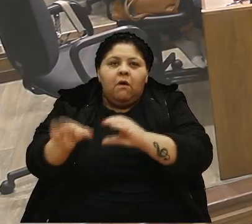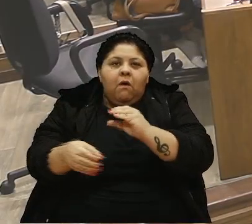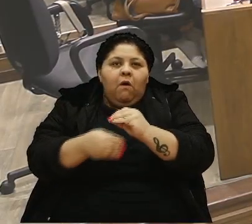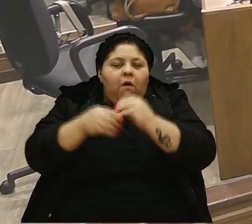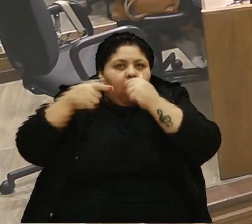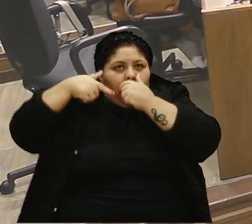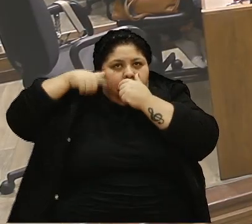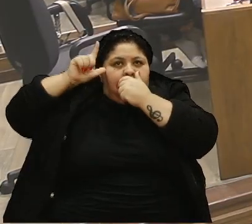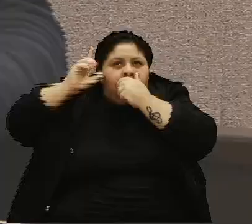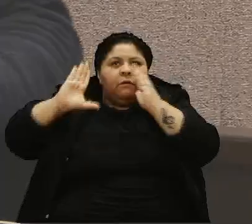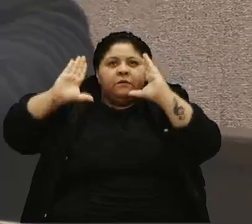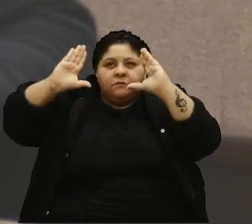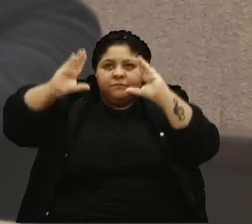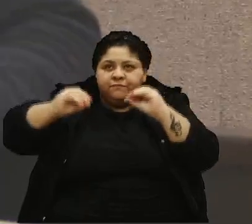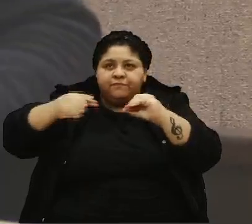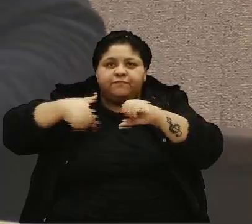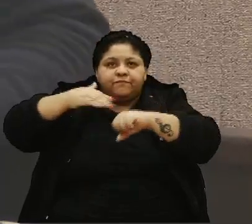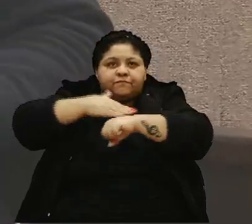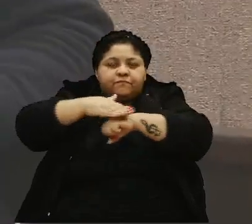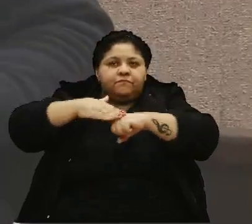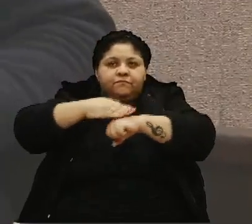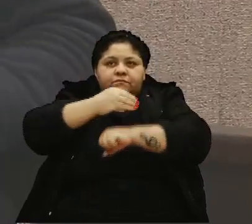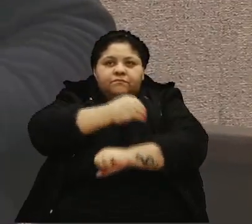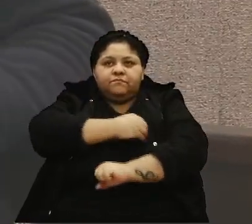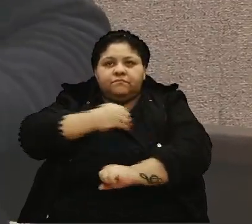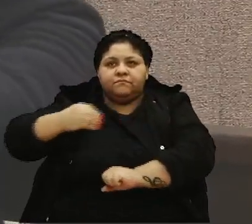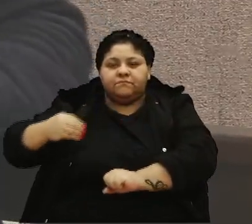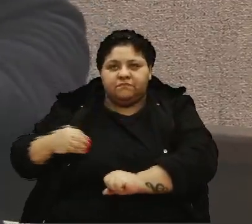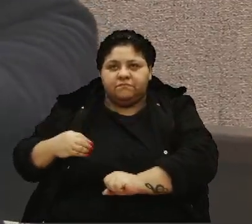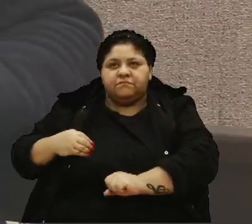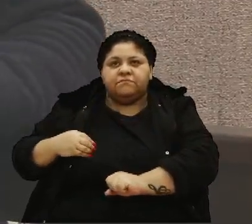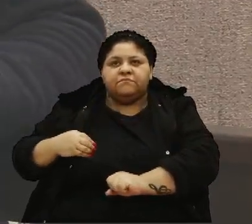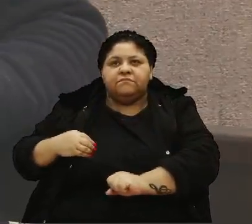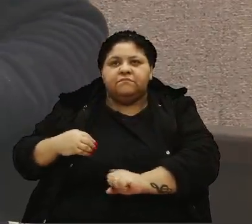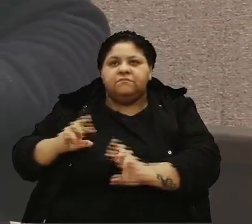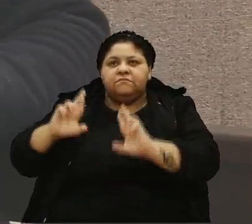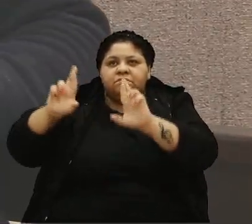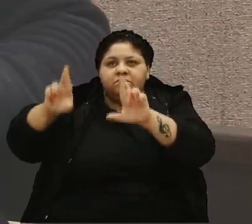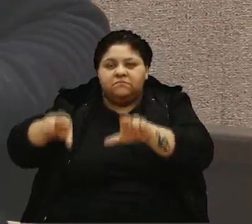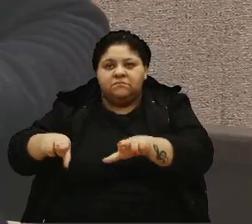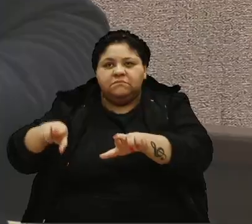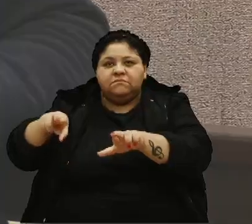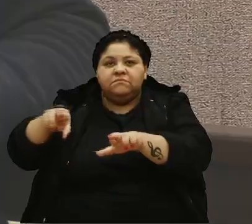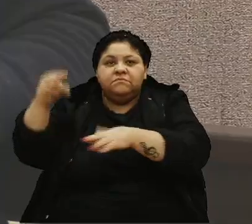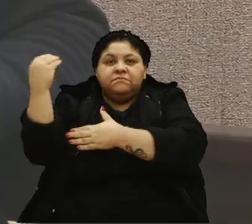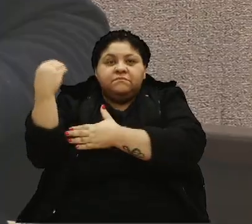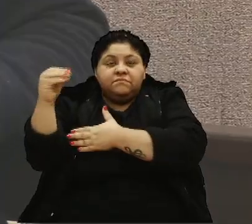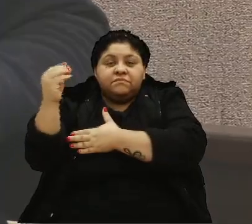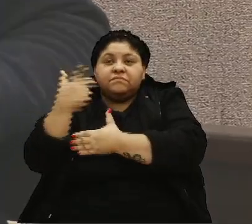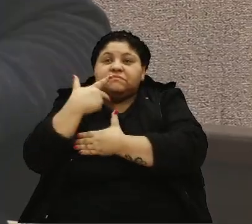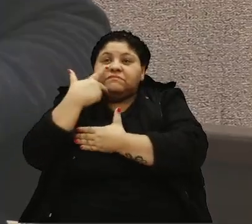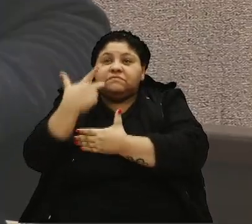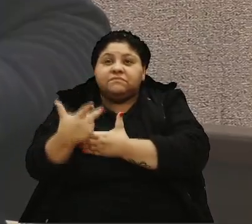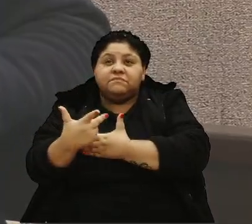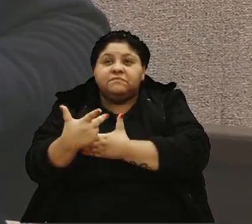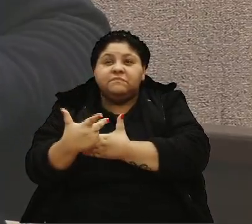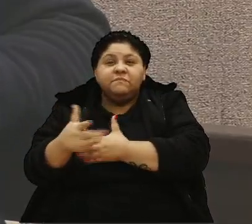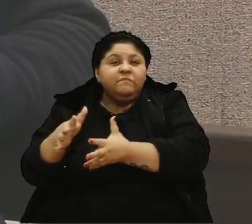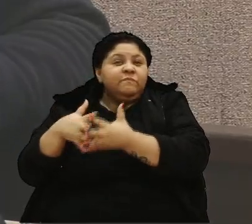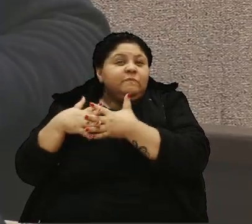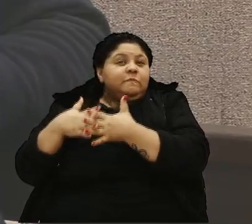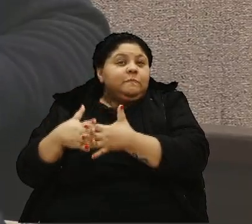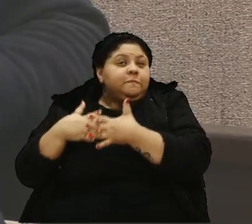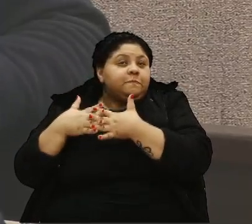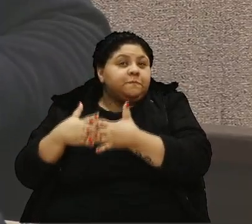Ontem mesmo à noite conversava com uma doutora, uma médica que faz residência na região metropolitana, vereador Daniel, e ela comentando o caos que